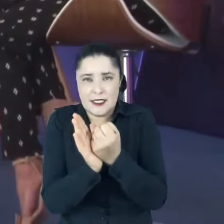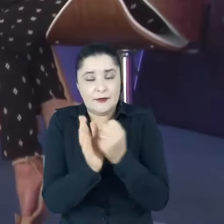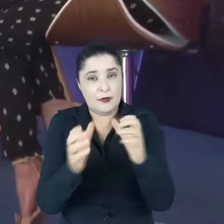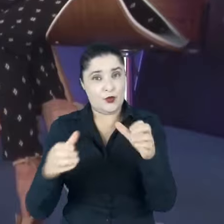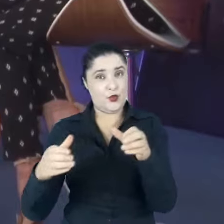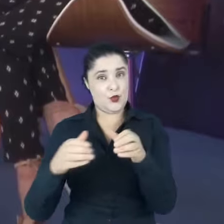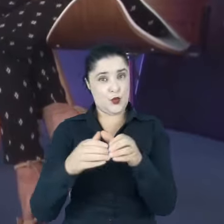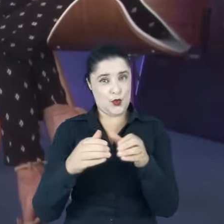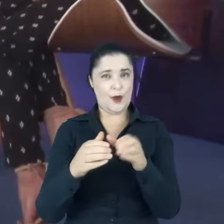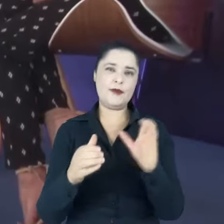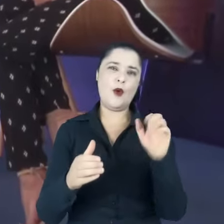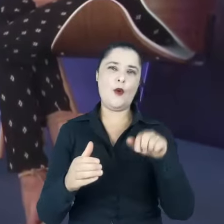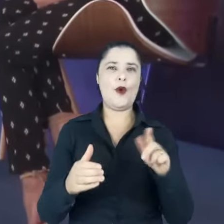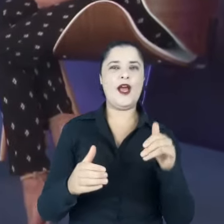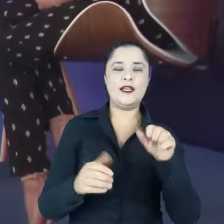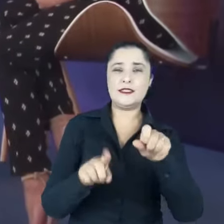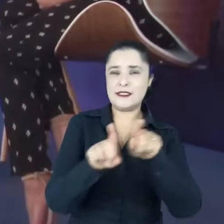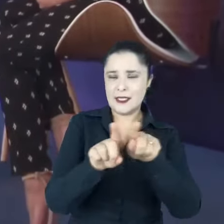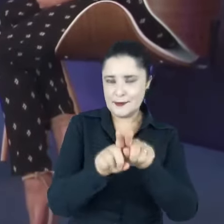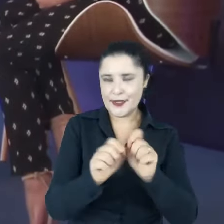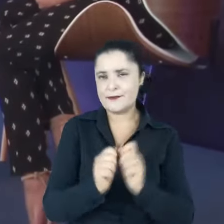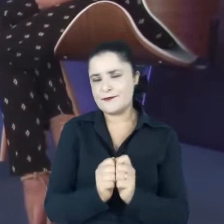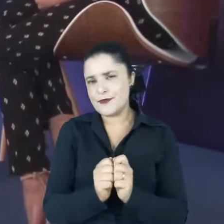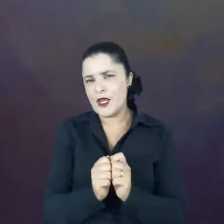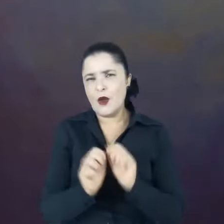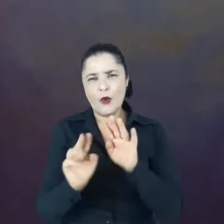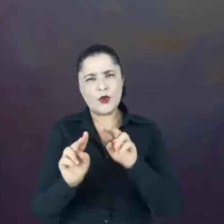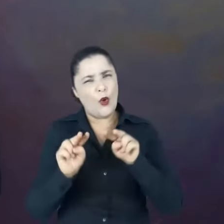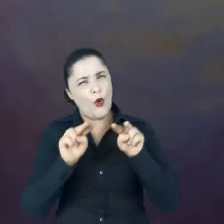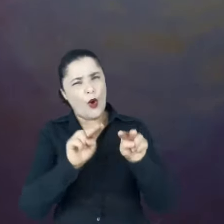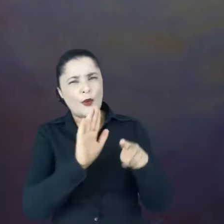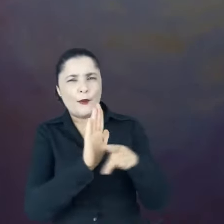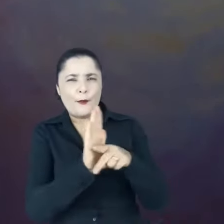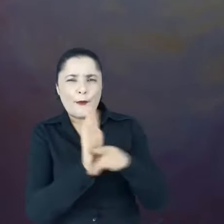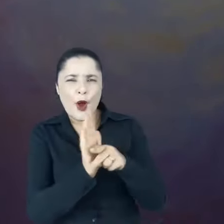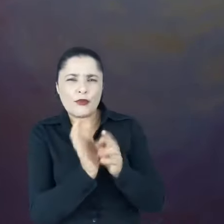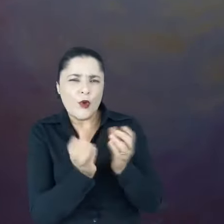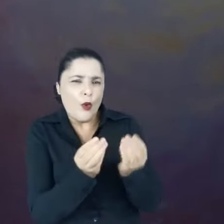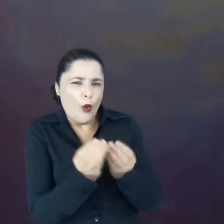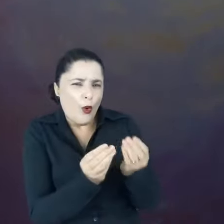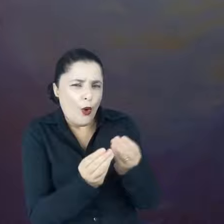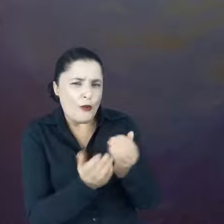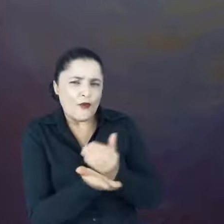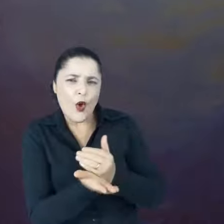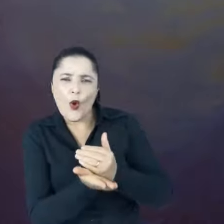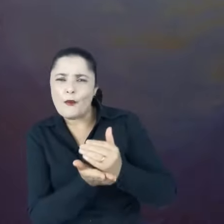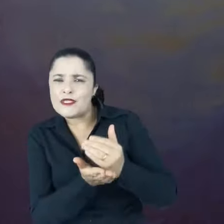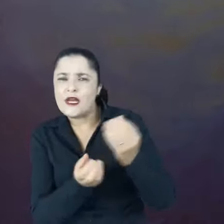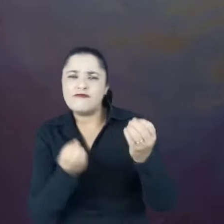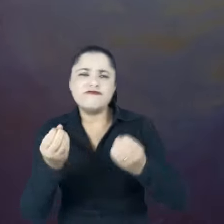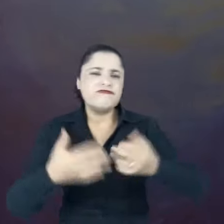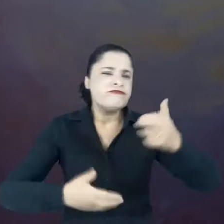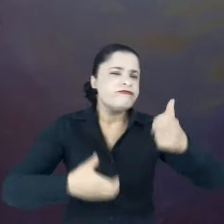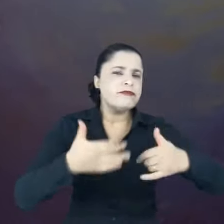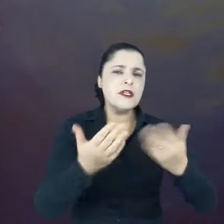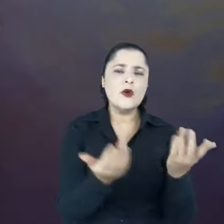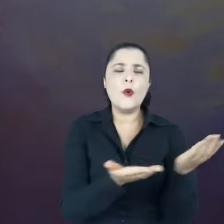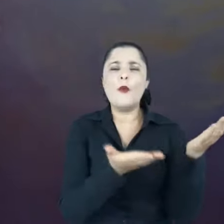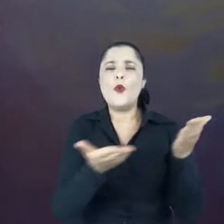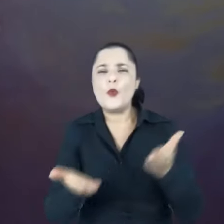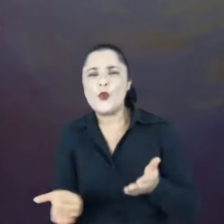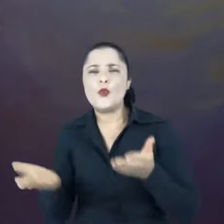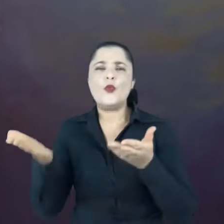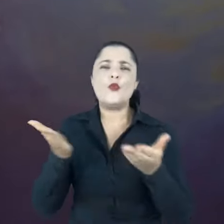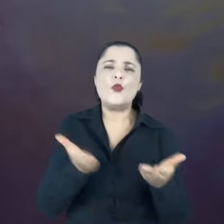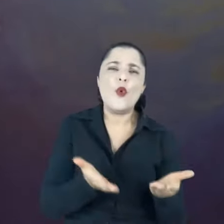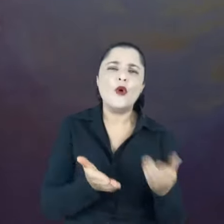também. Quando eu olho para essa parte do foundation, né, eu vou começar por aí, como ela trouxe, a gente tem um trabalho